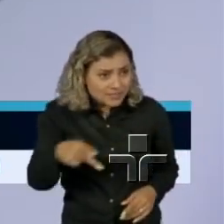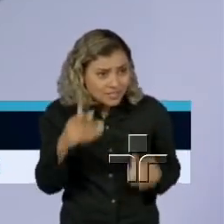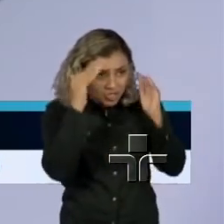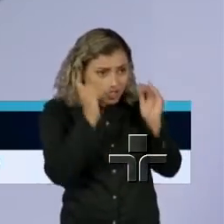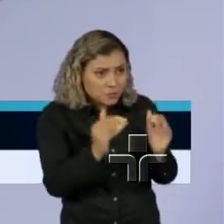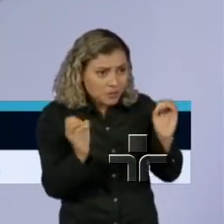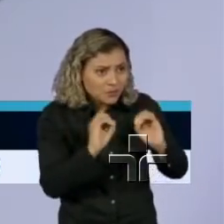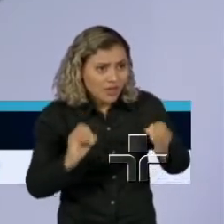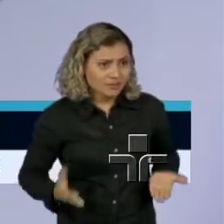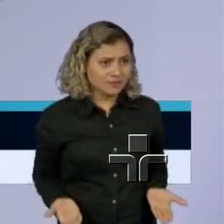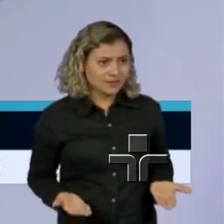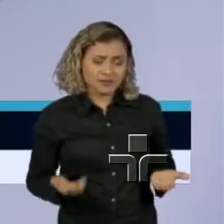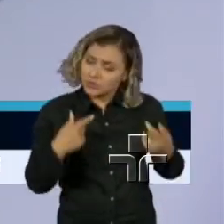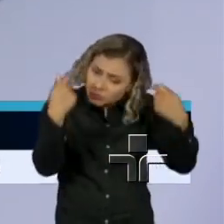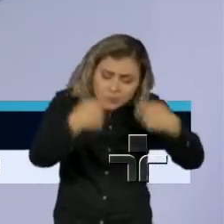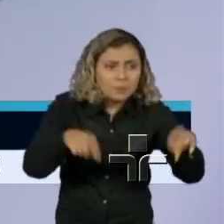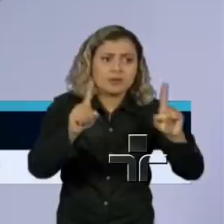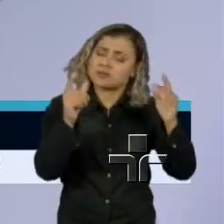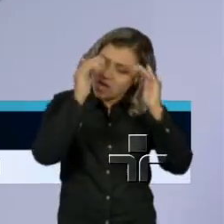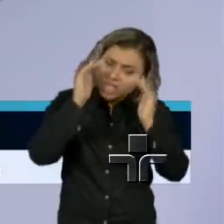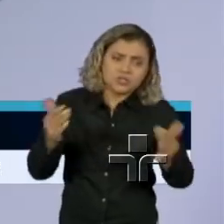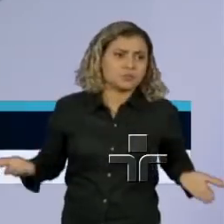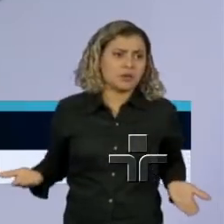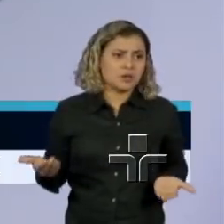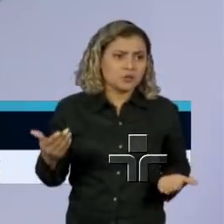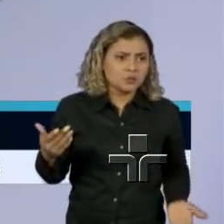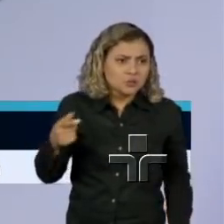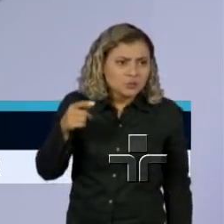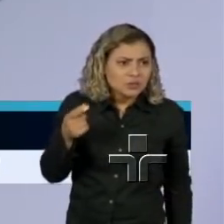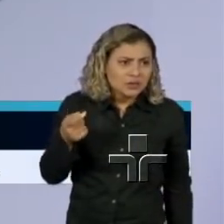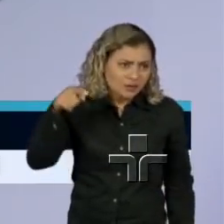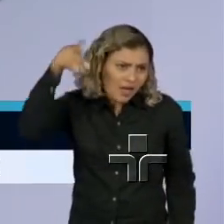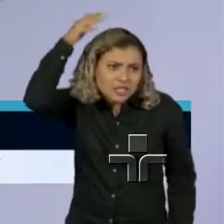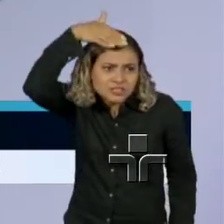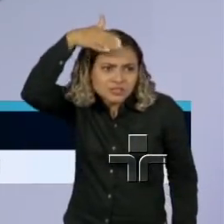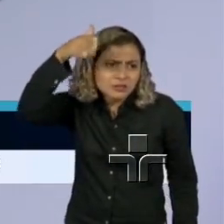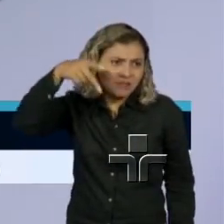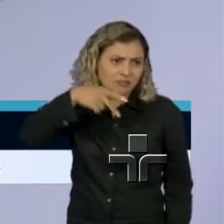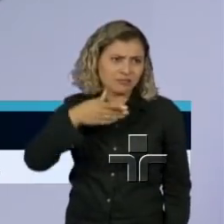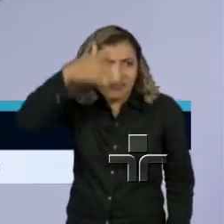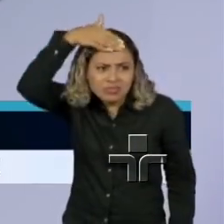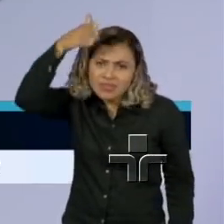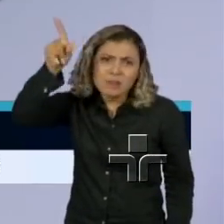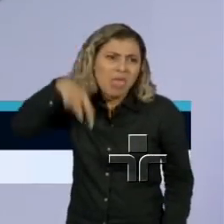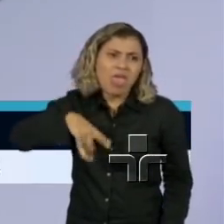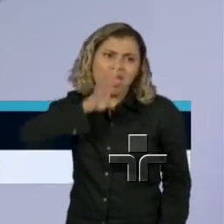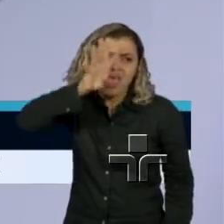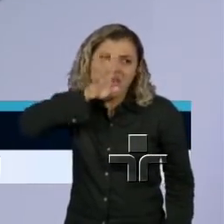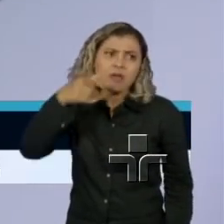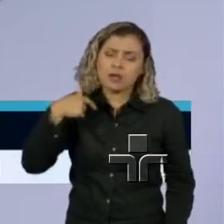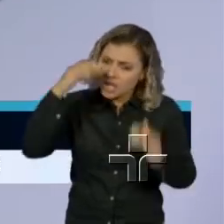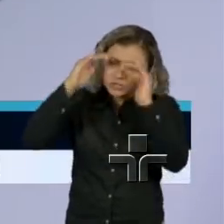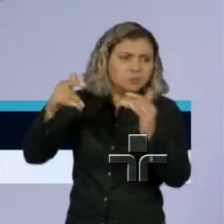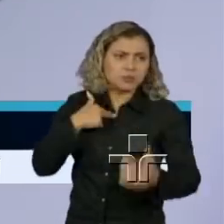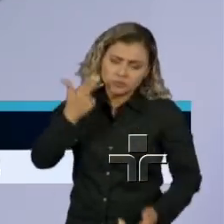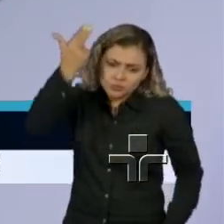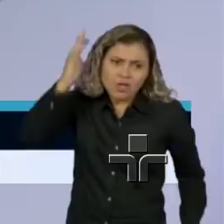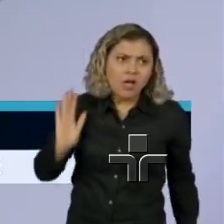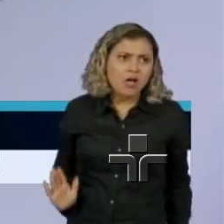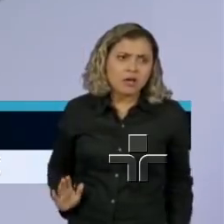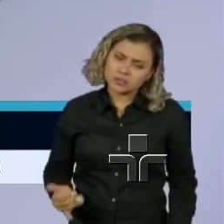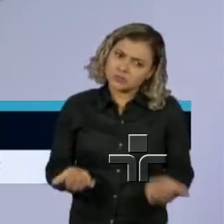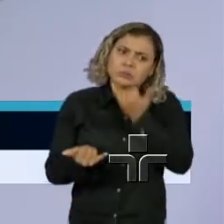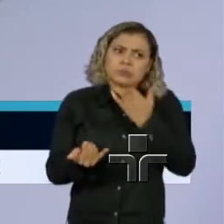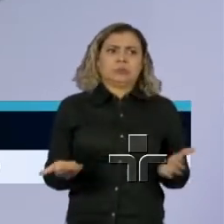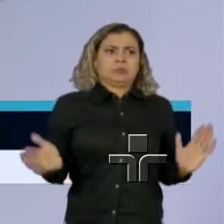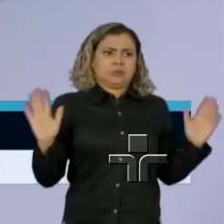né? Não merece respeito, porque ele é um destrambelhado, é o presidente Trump, né? Com relação à posição do governo